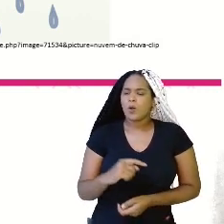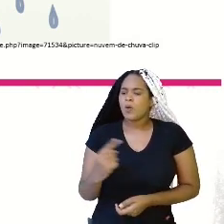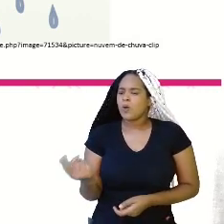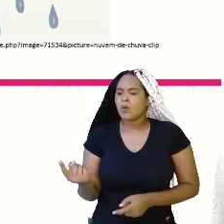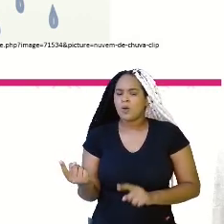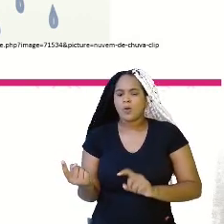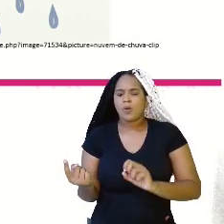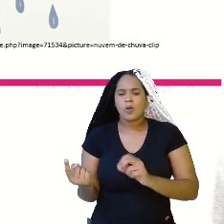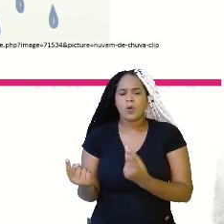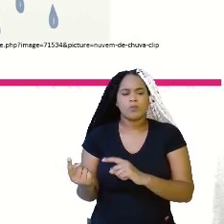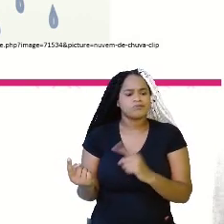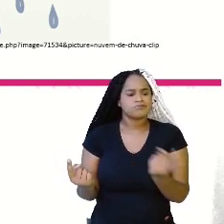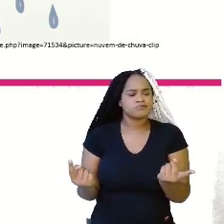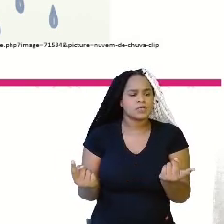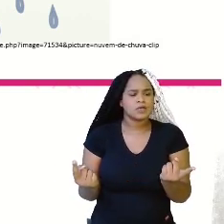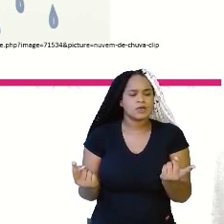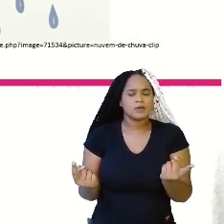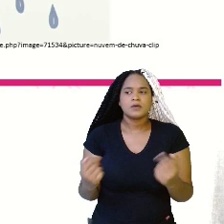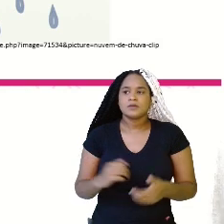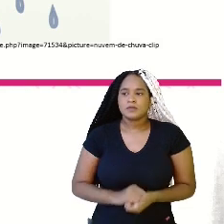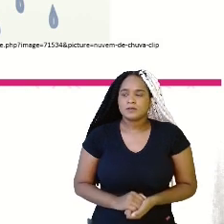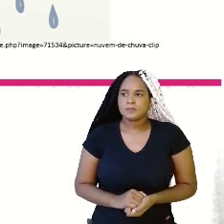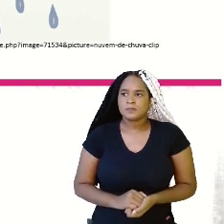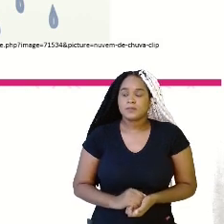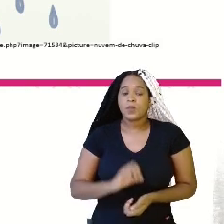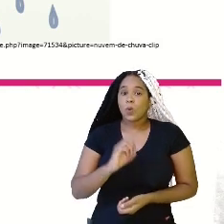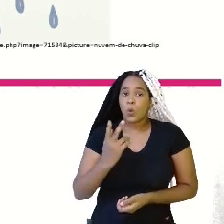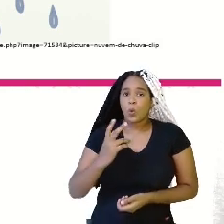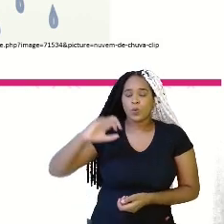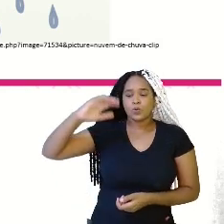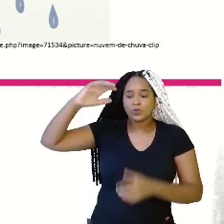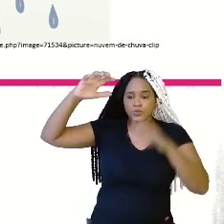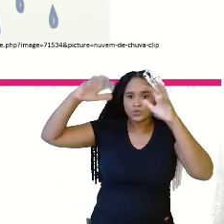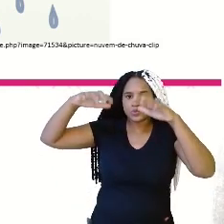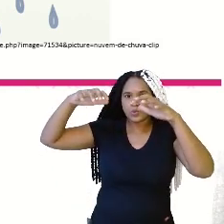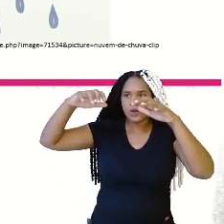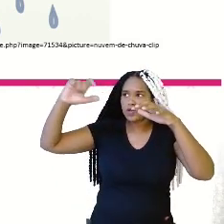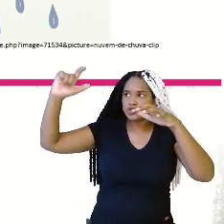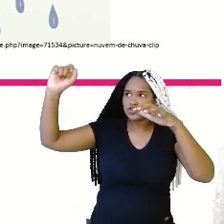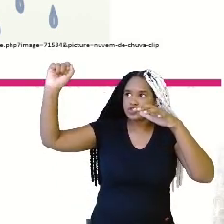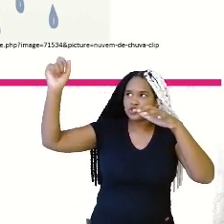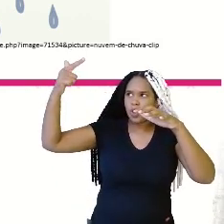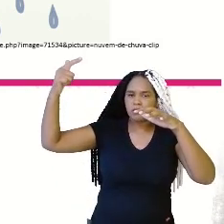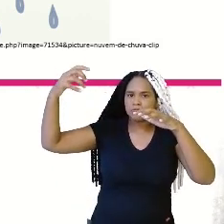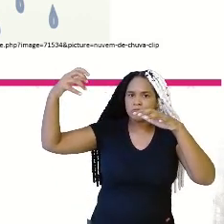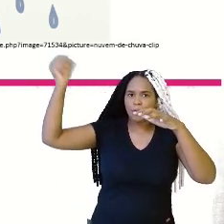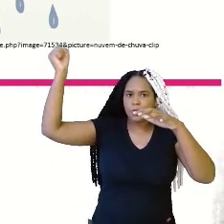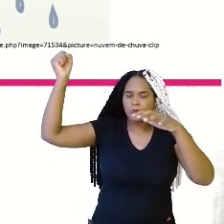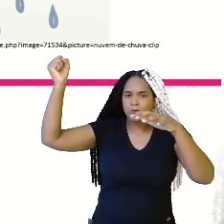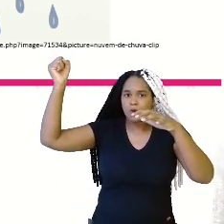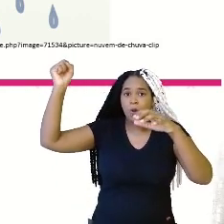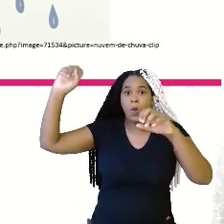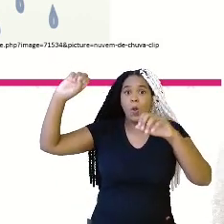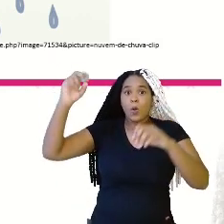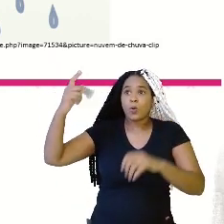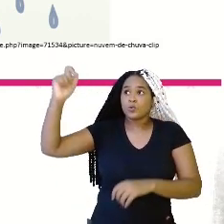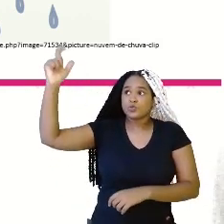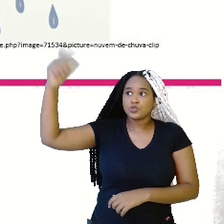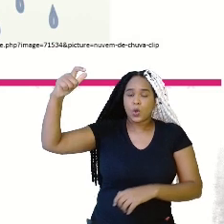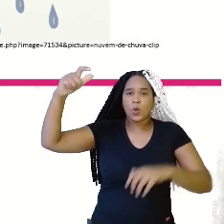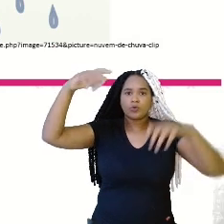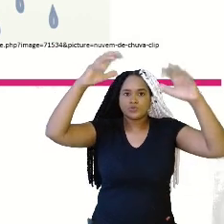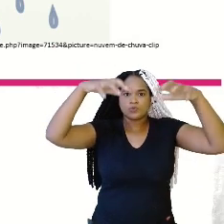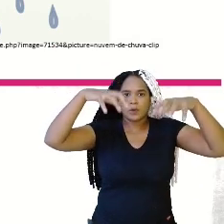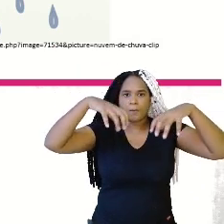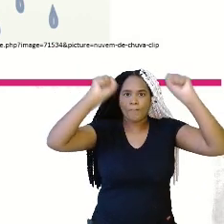aquilo, de Cecília Meirelles. Ou se tem chuva e não se tem sol, ou se tem sol e não se tem